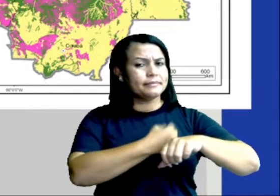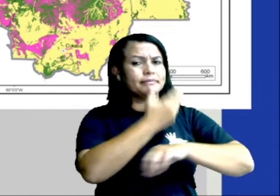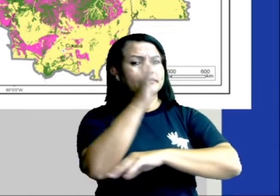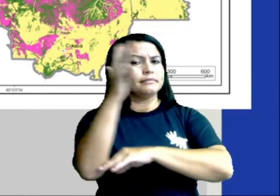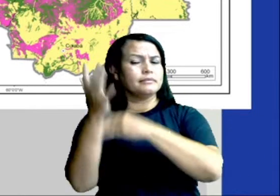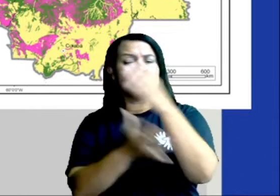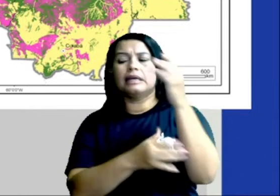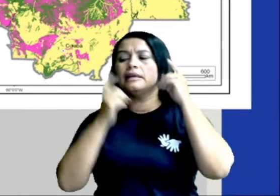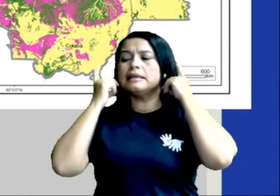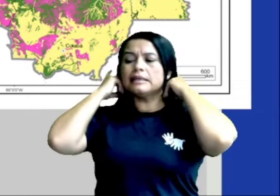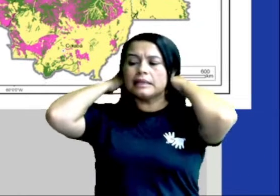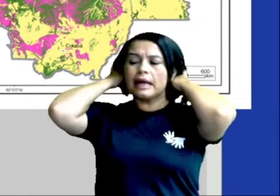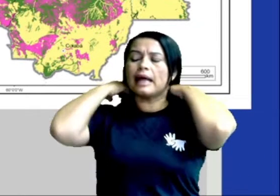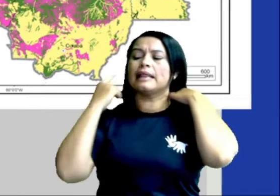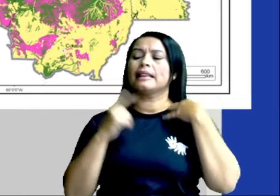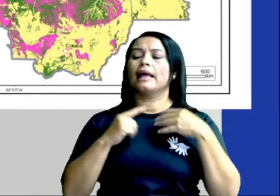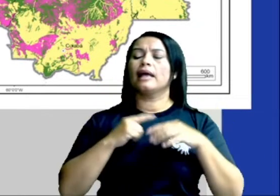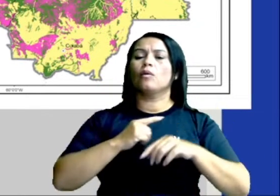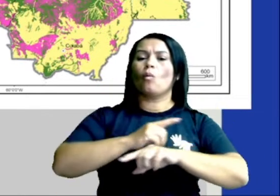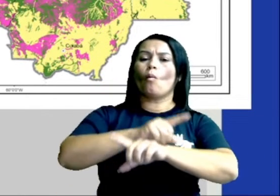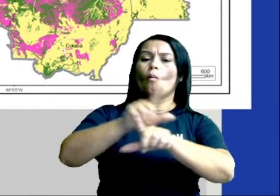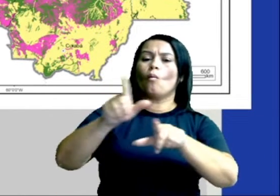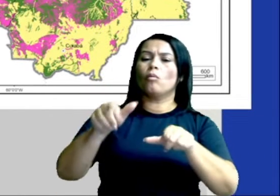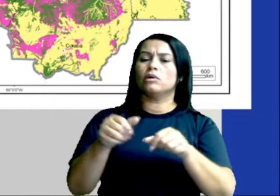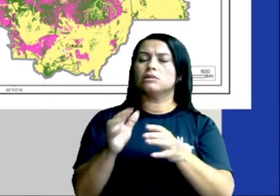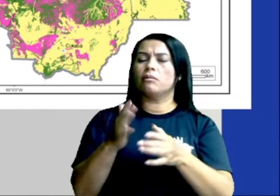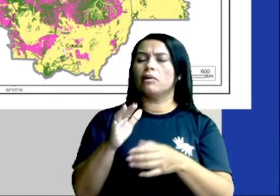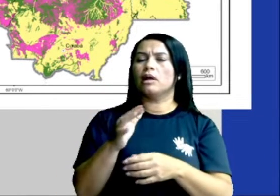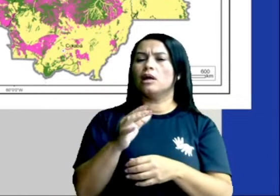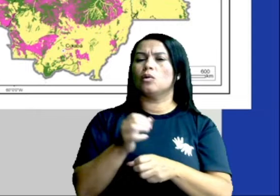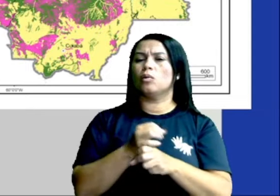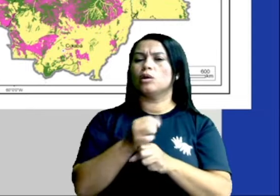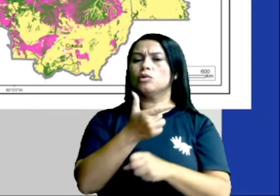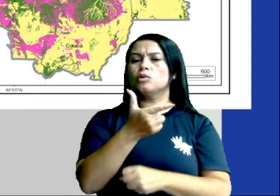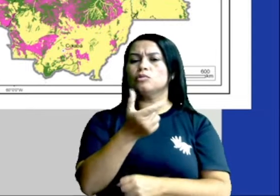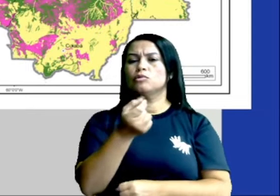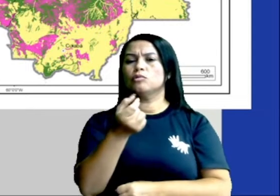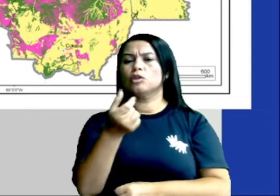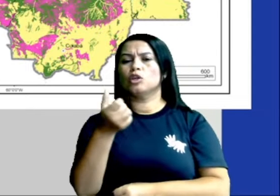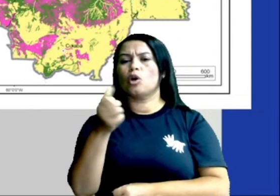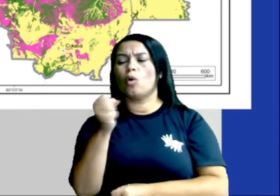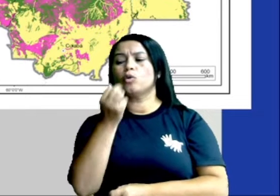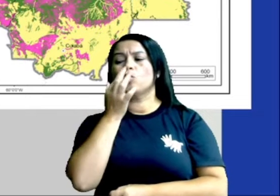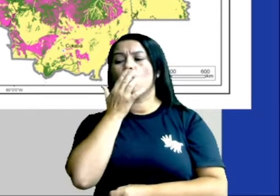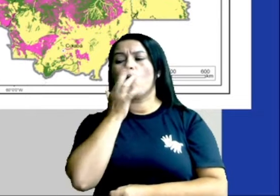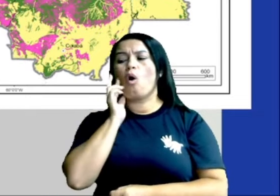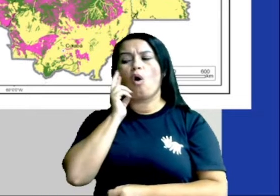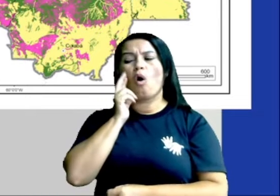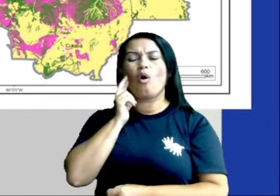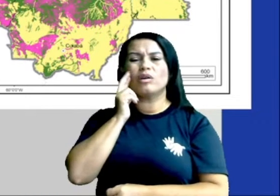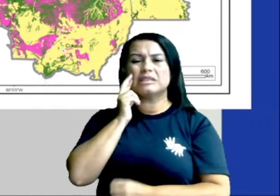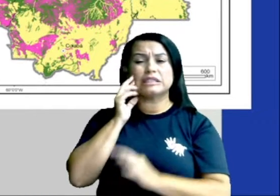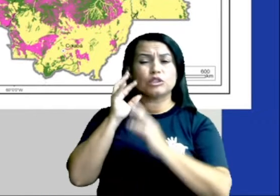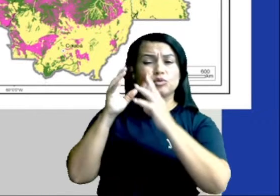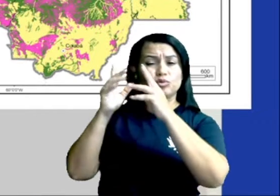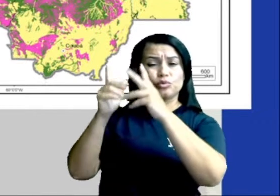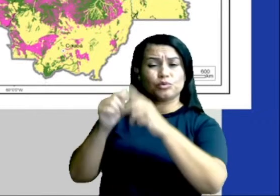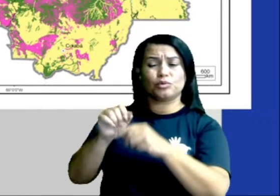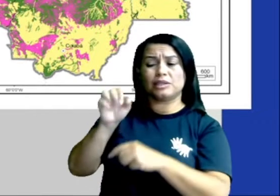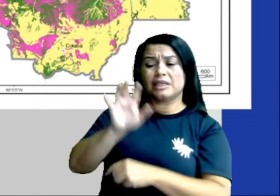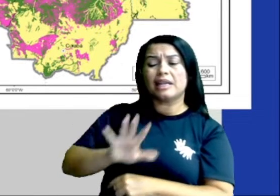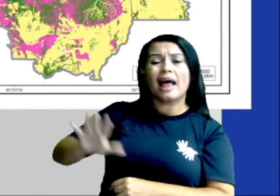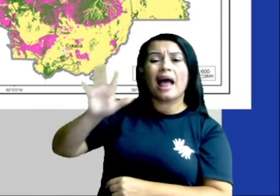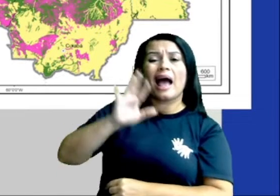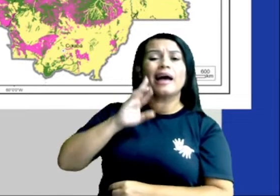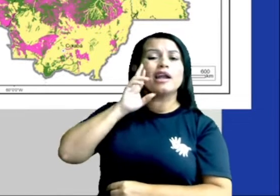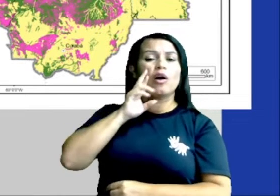gente tem o desmatamento, né, até 2008, retratados aqui com uma cor rosinha. Então tudo que é aqui área em